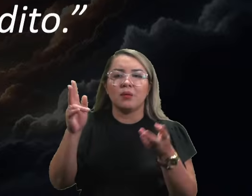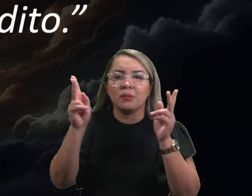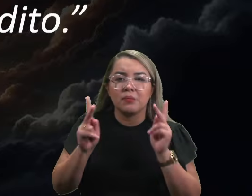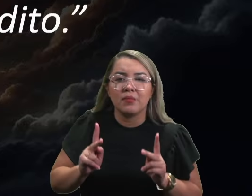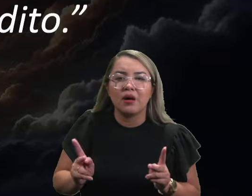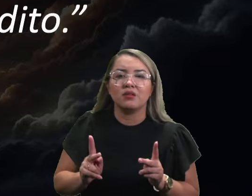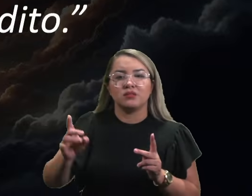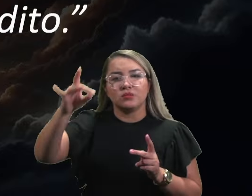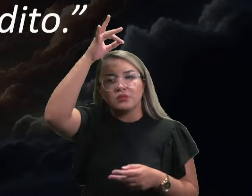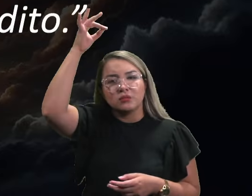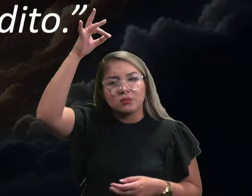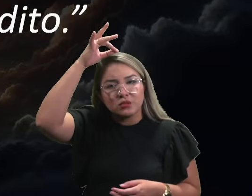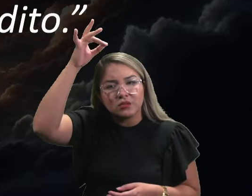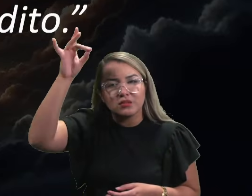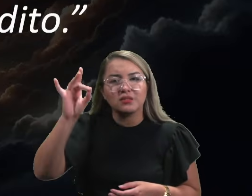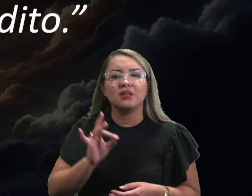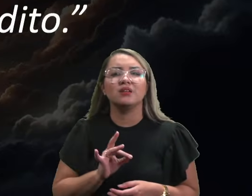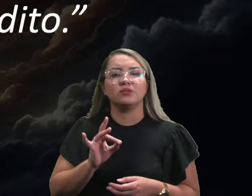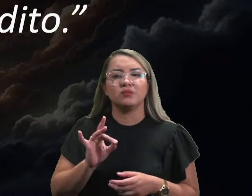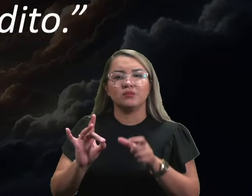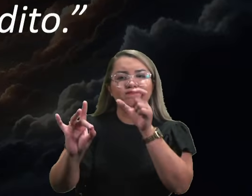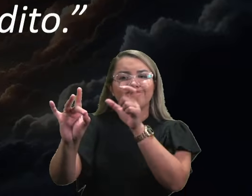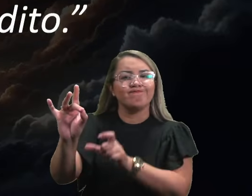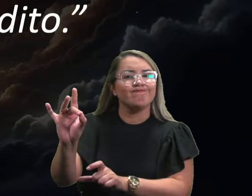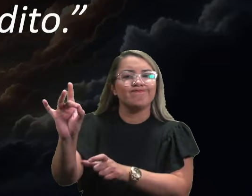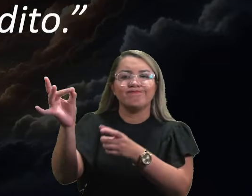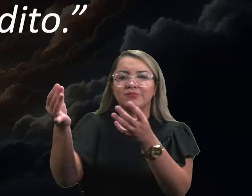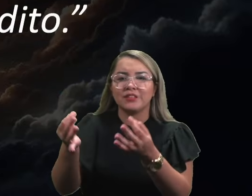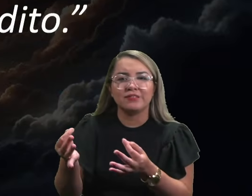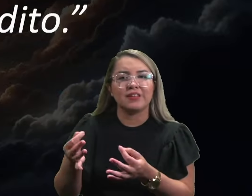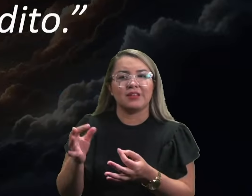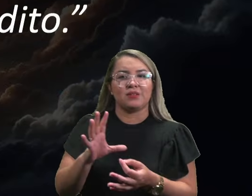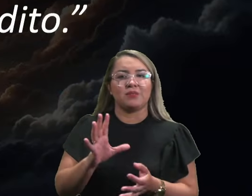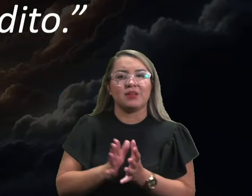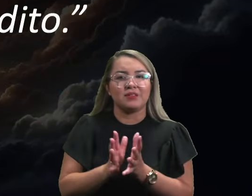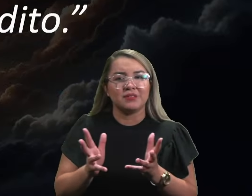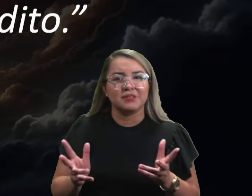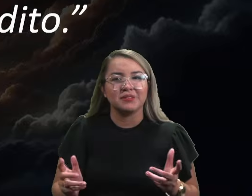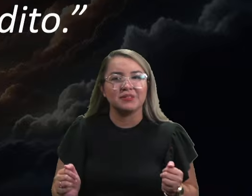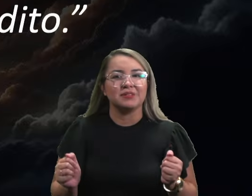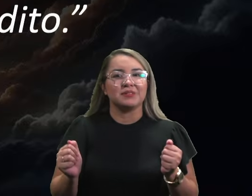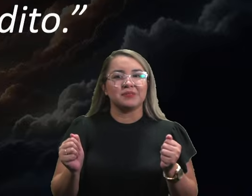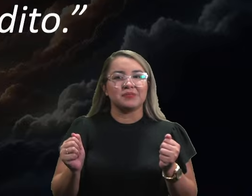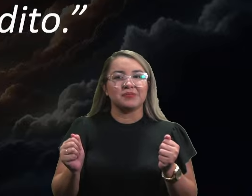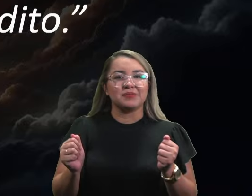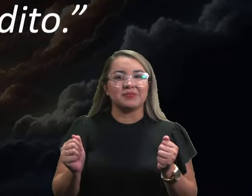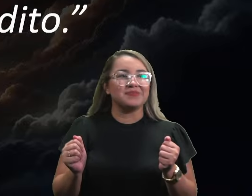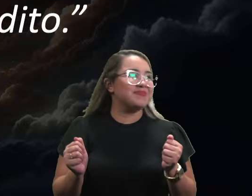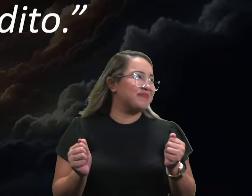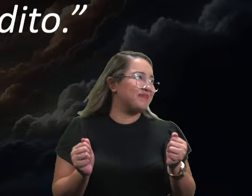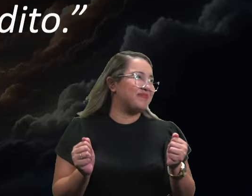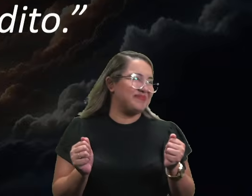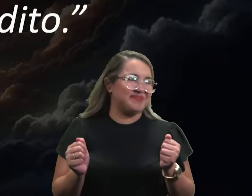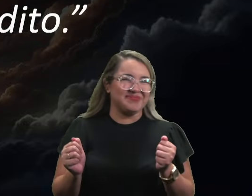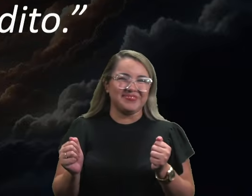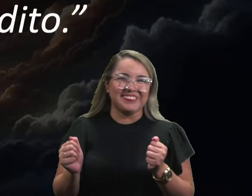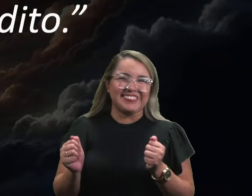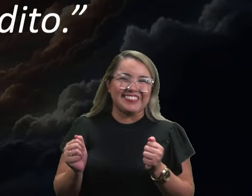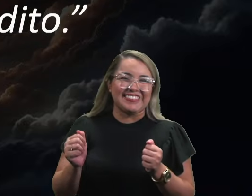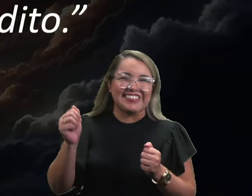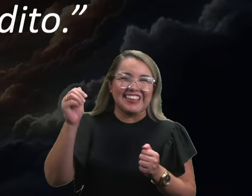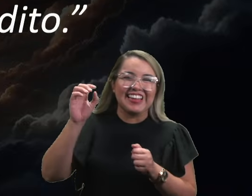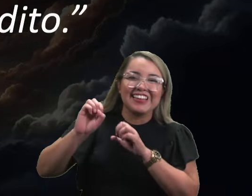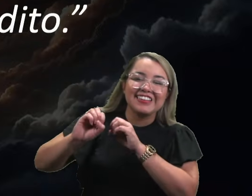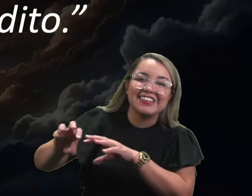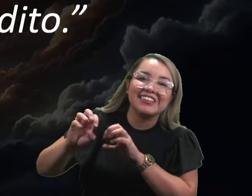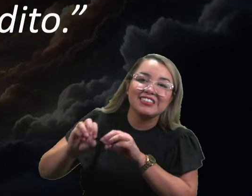Jesus, o Espírito Santo, a quem o Pai enviará em meu nome, esse vos ensinará todas as coisas e